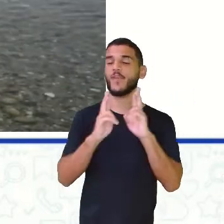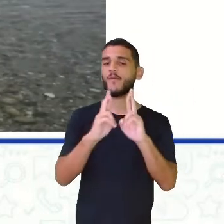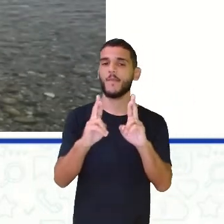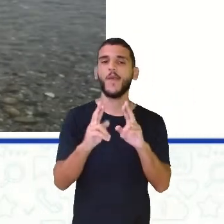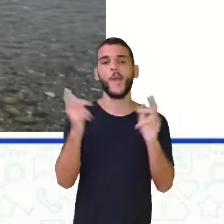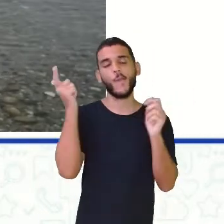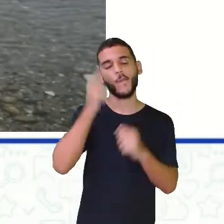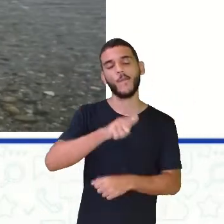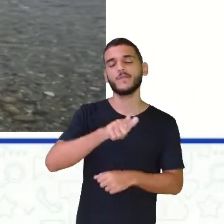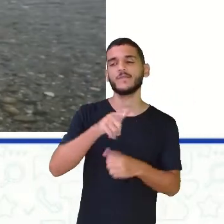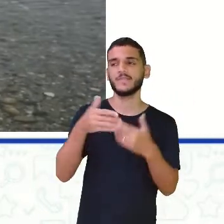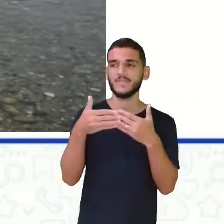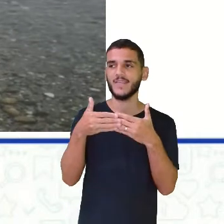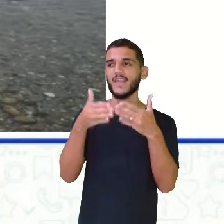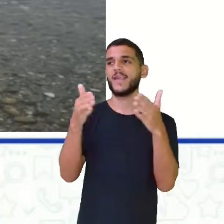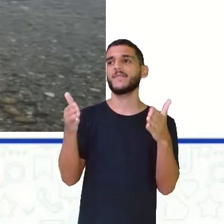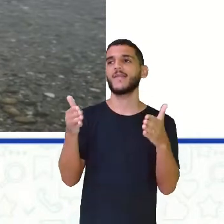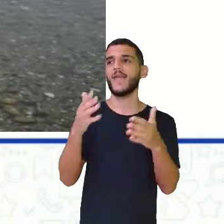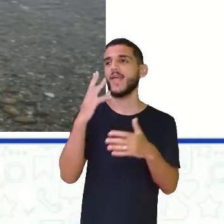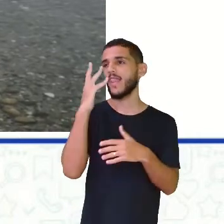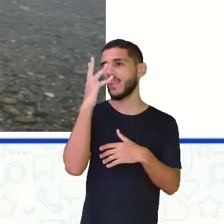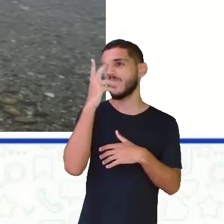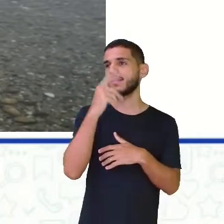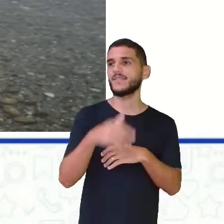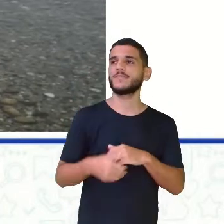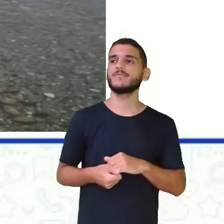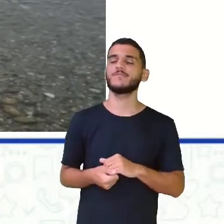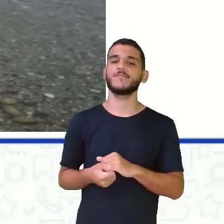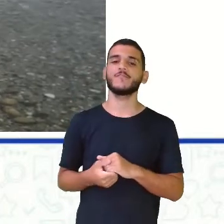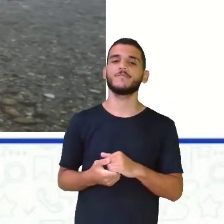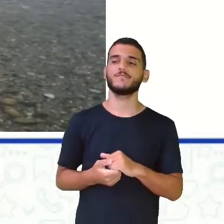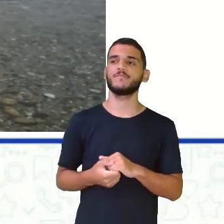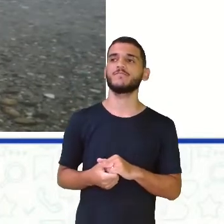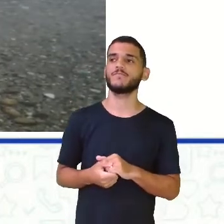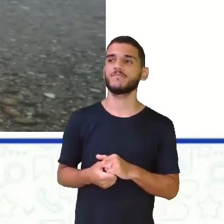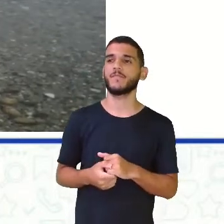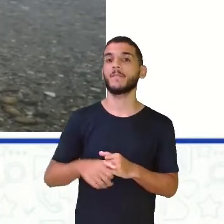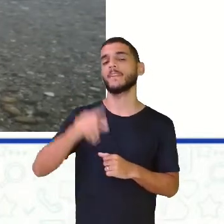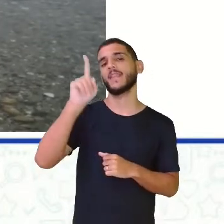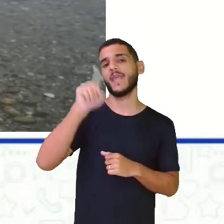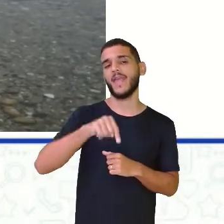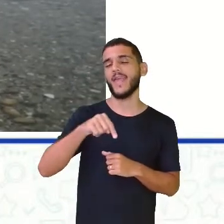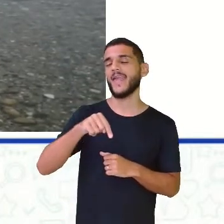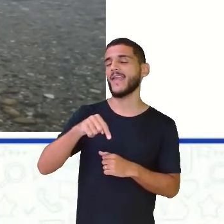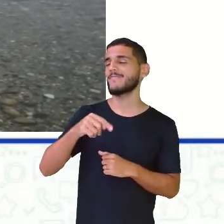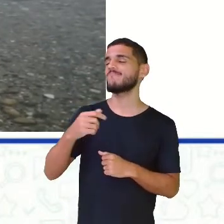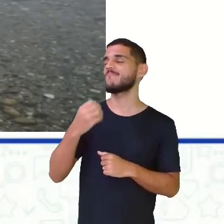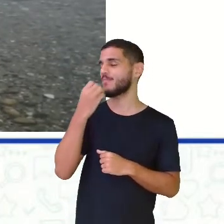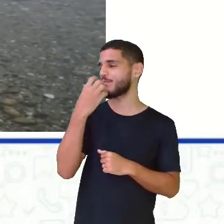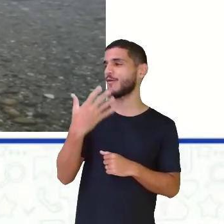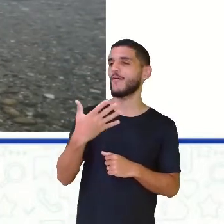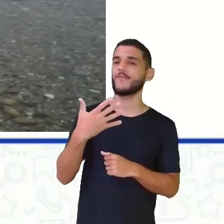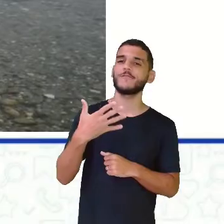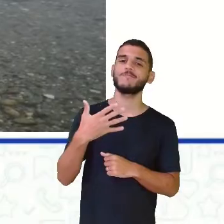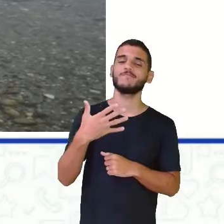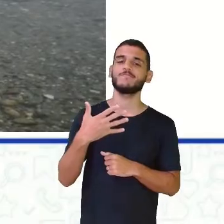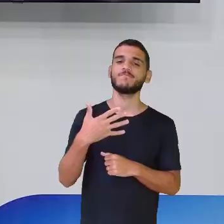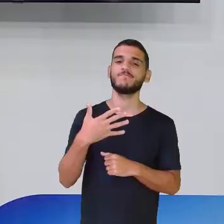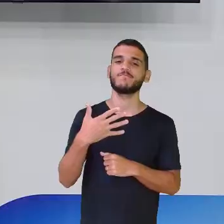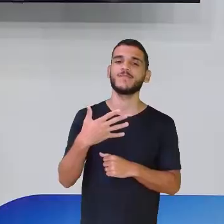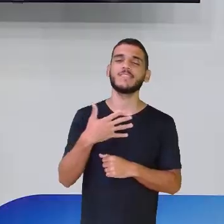Esses... Porque é lindo. Olha que coisa... É agradável de ver e ouvir. Olha o somzinho, gente.